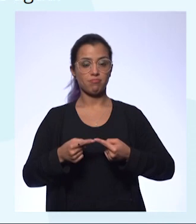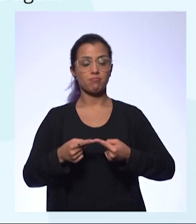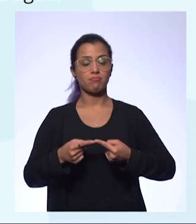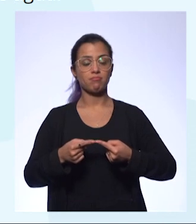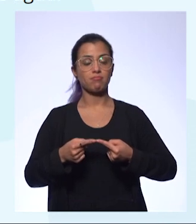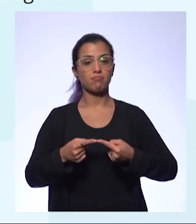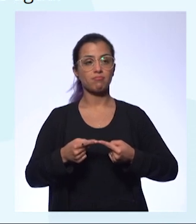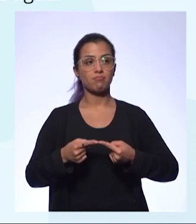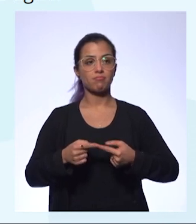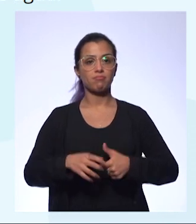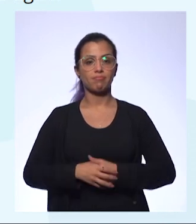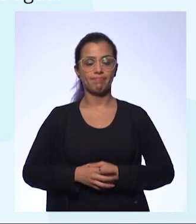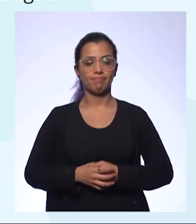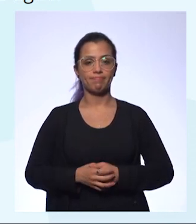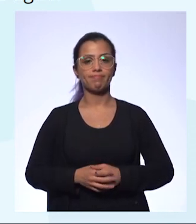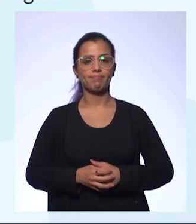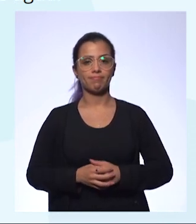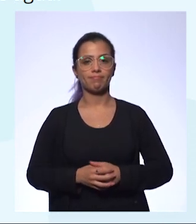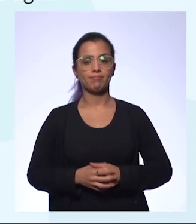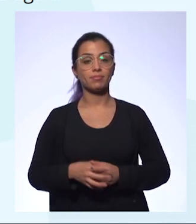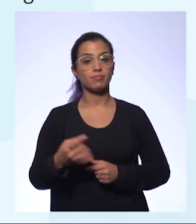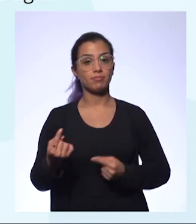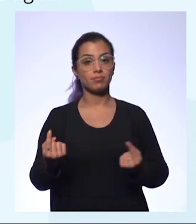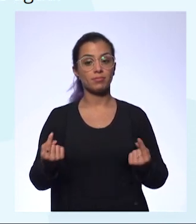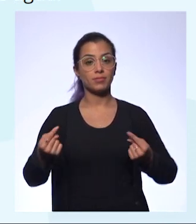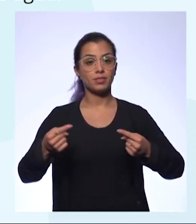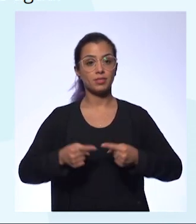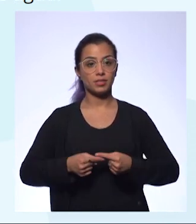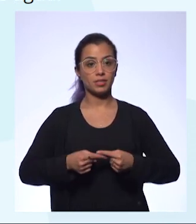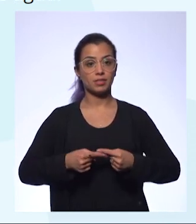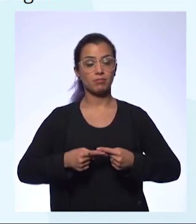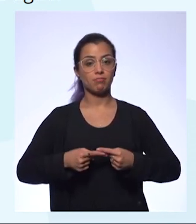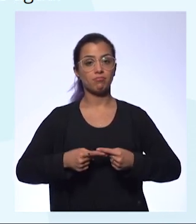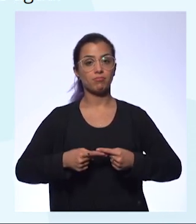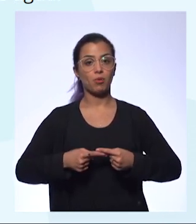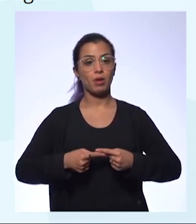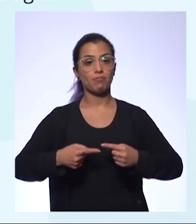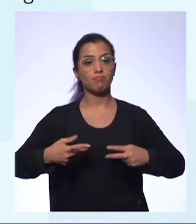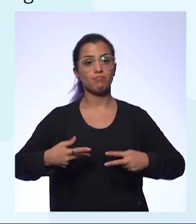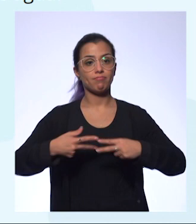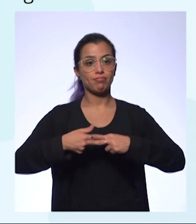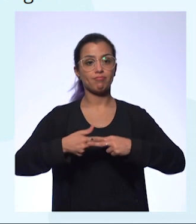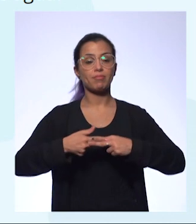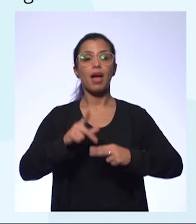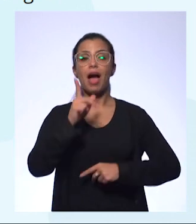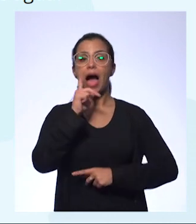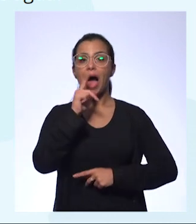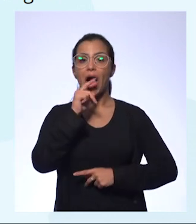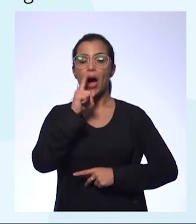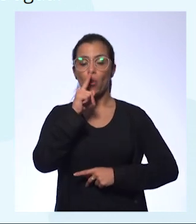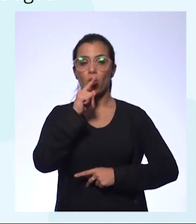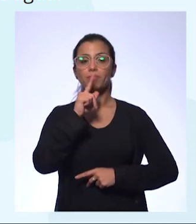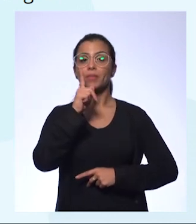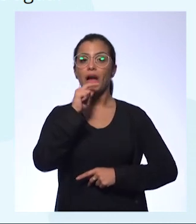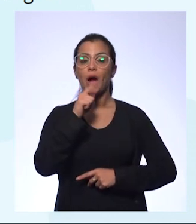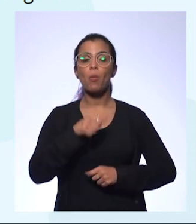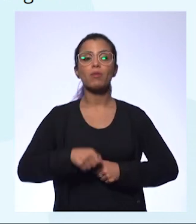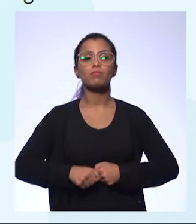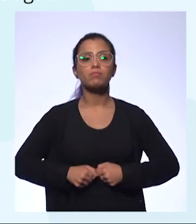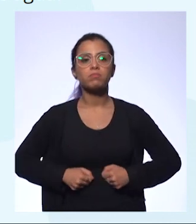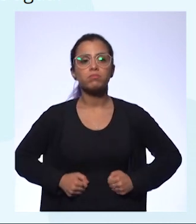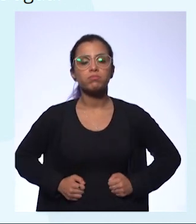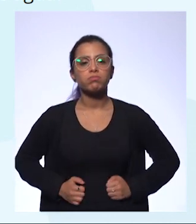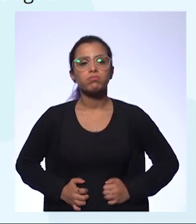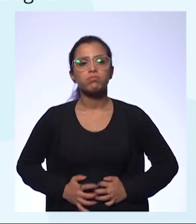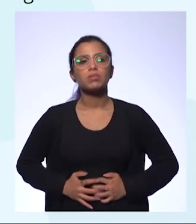dois substâncias reagindo, ele vai me fornecer água. Essa água vai ser formação a partir